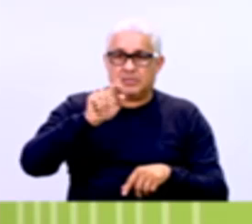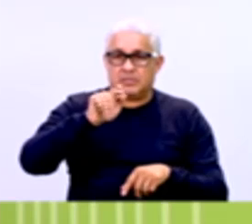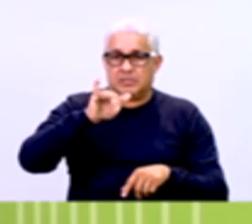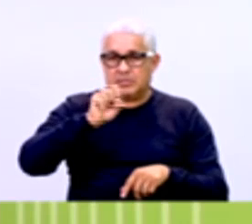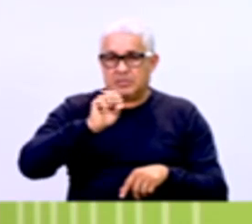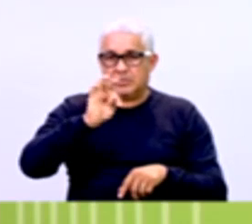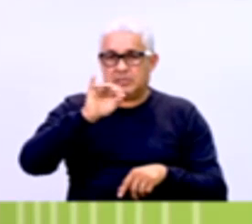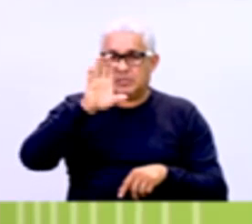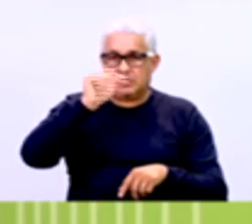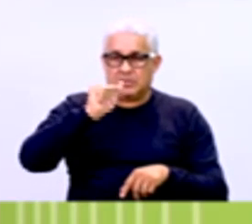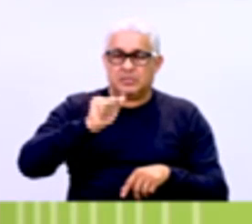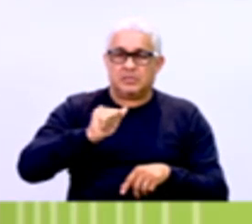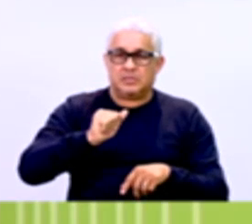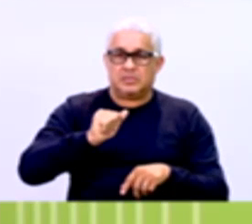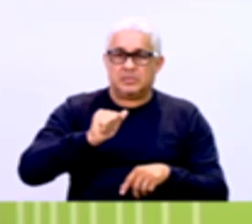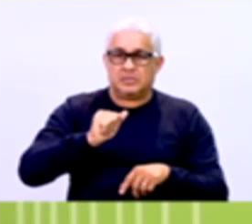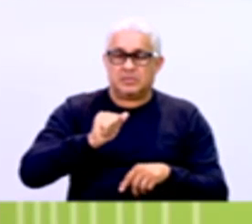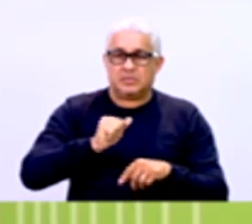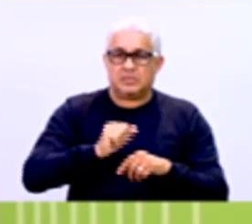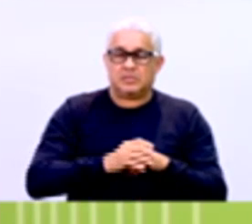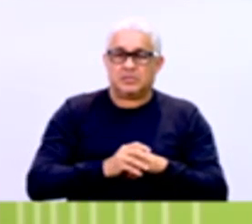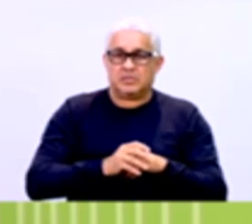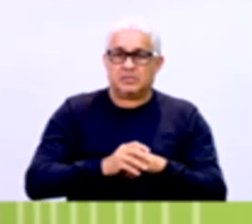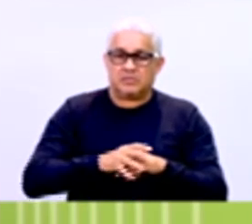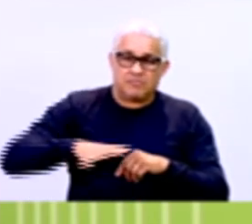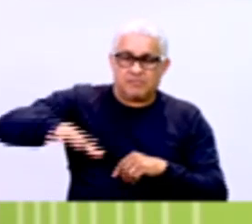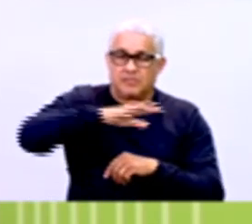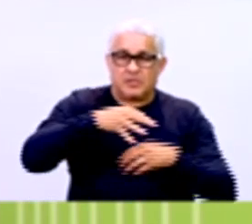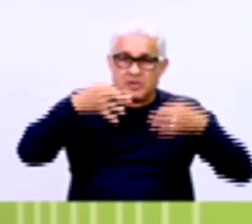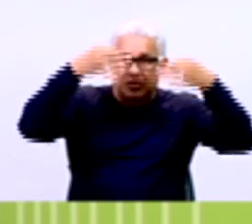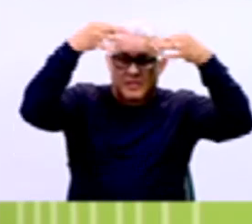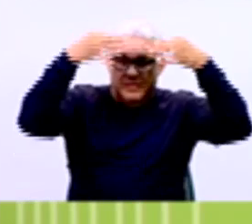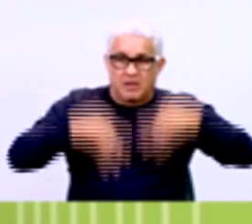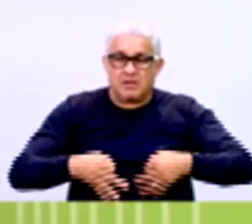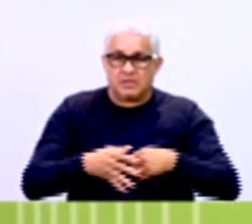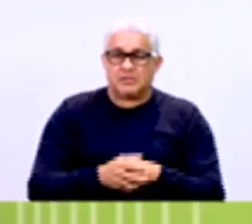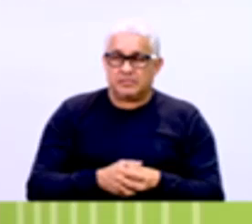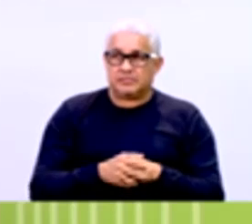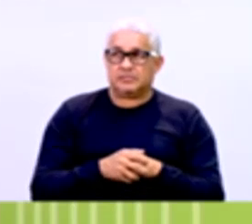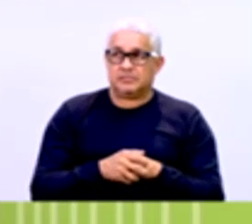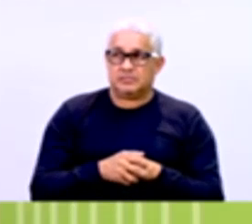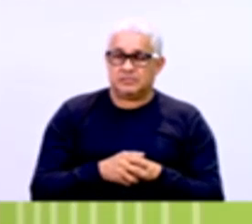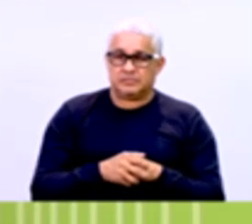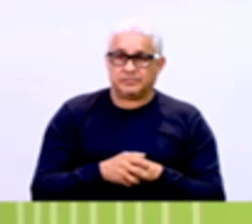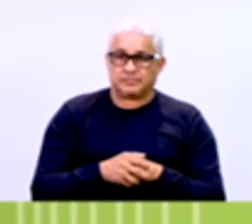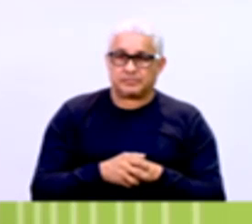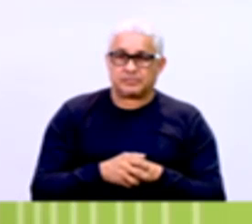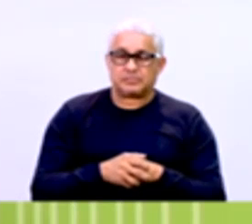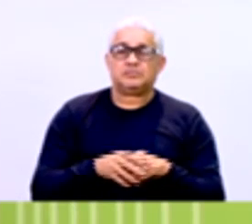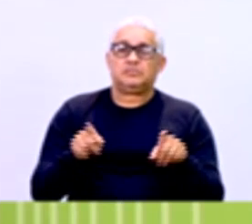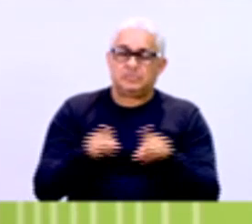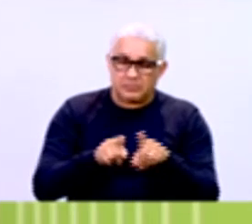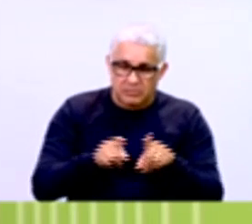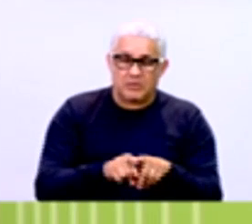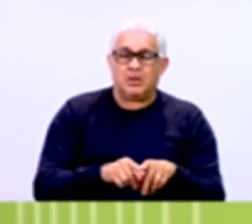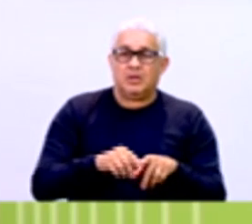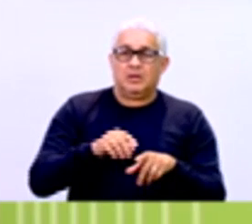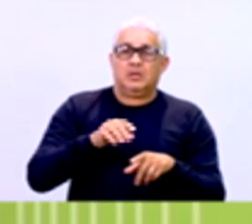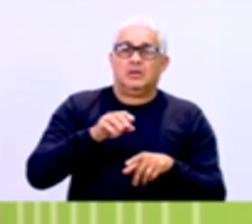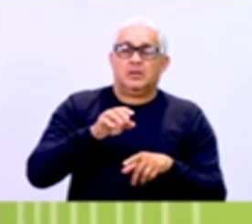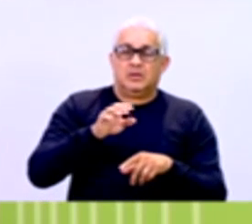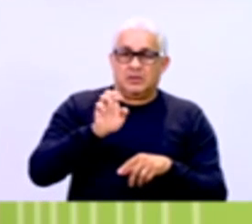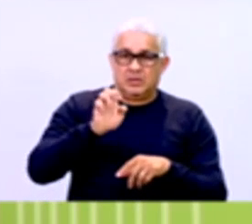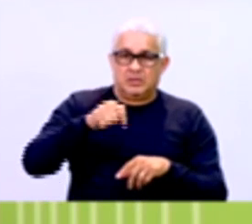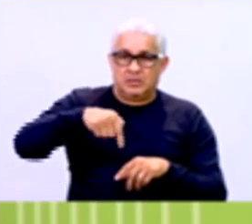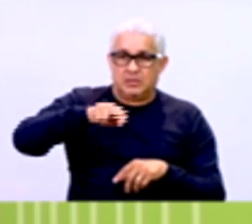ambiente correto, do ambiente de usufruir, não é, a equipamentos eletroeletrônicos,